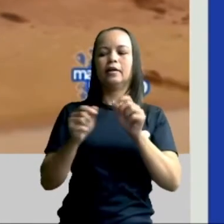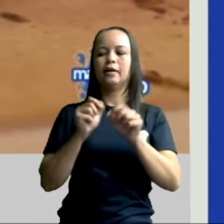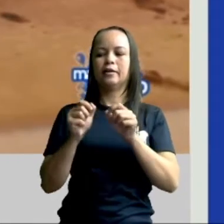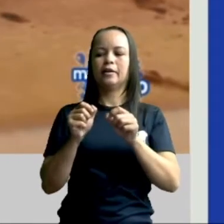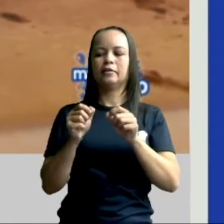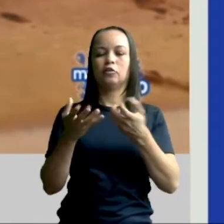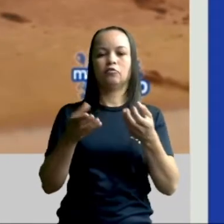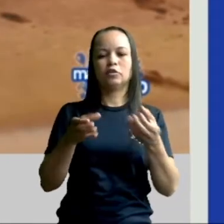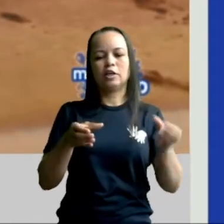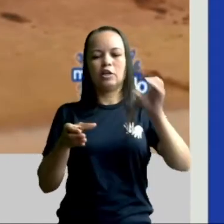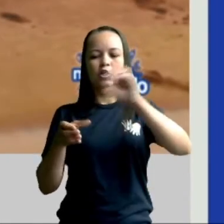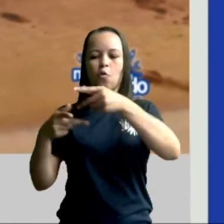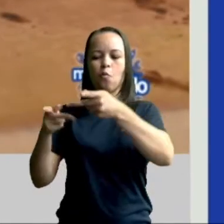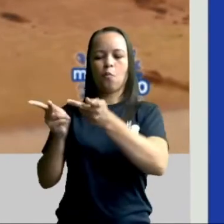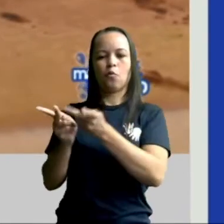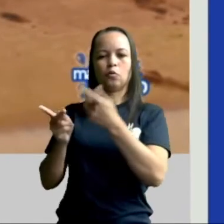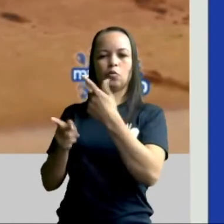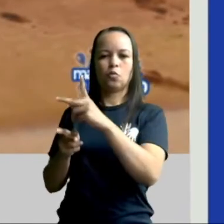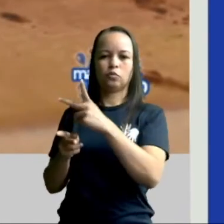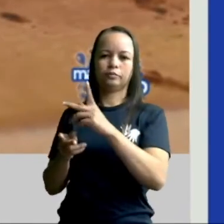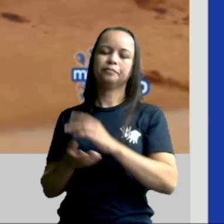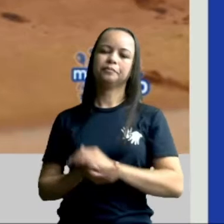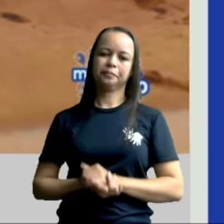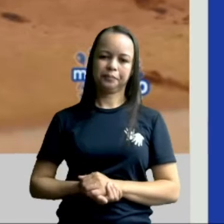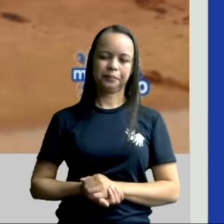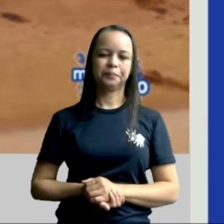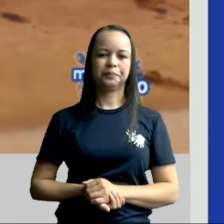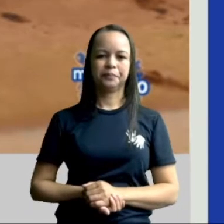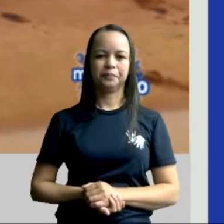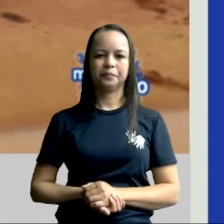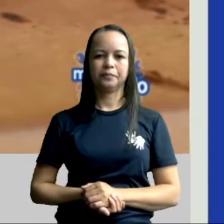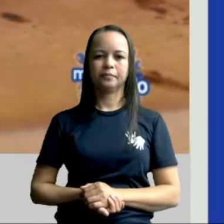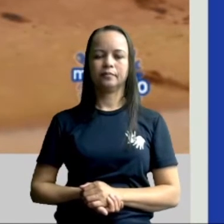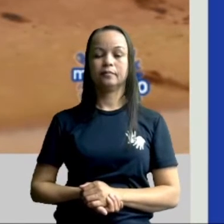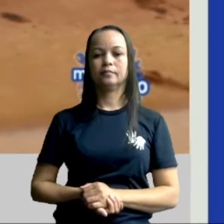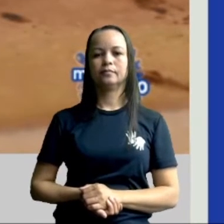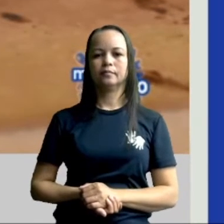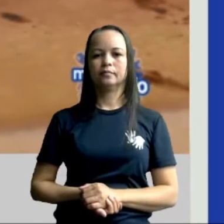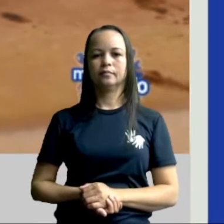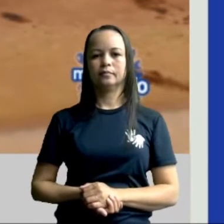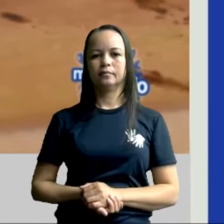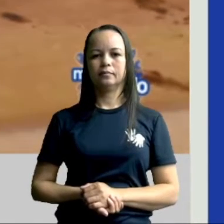você depositar a gema no outro recipiente.